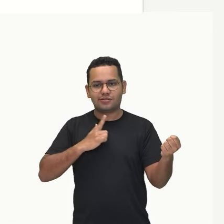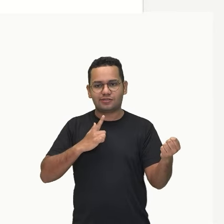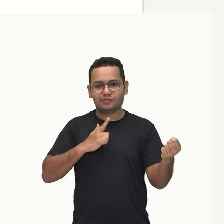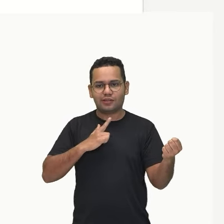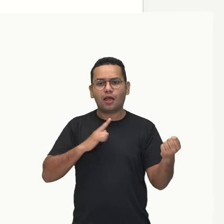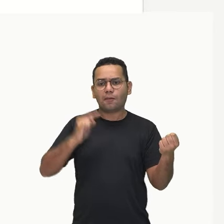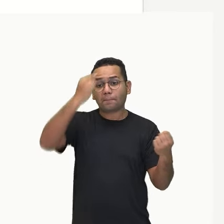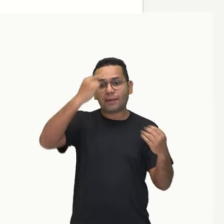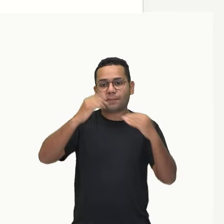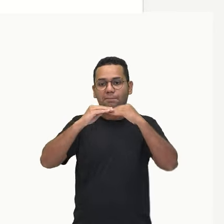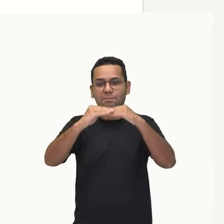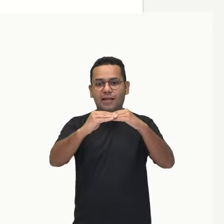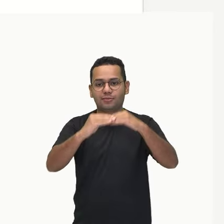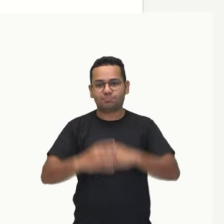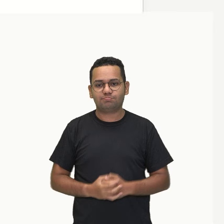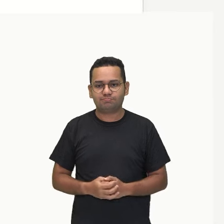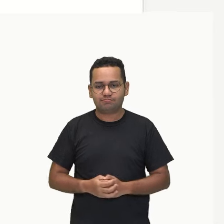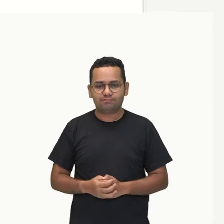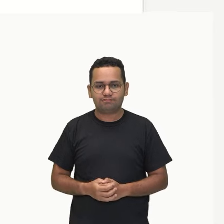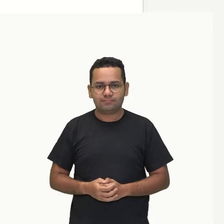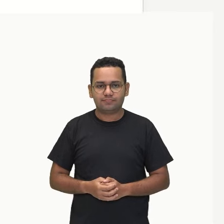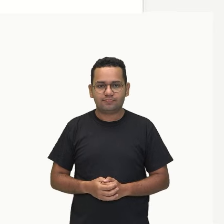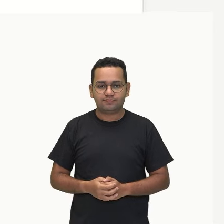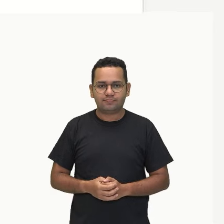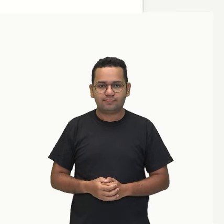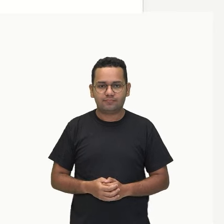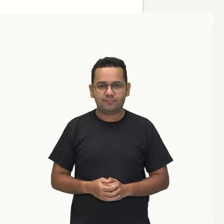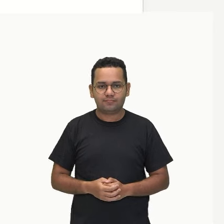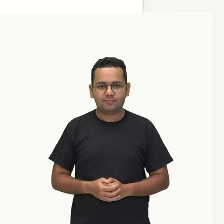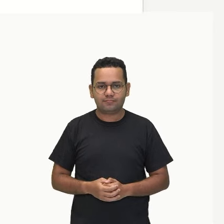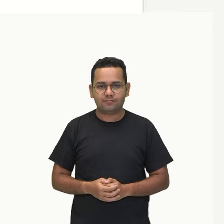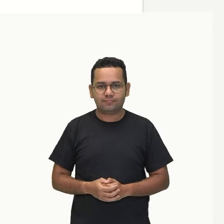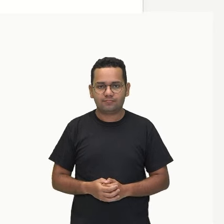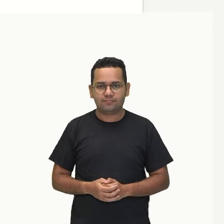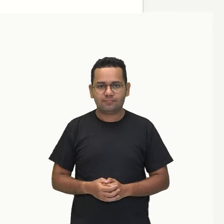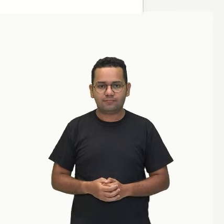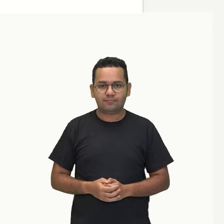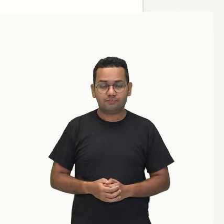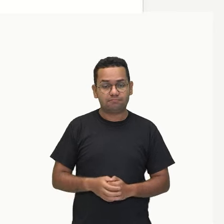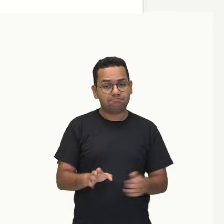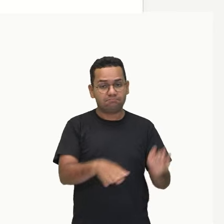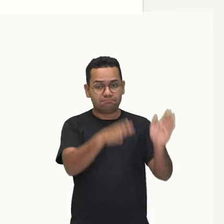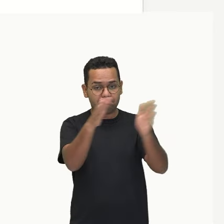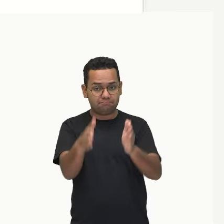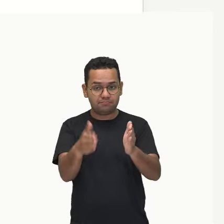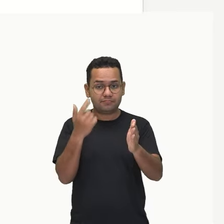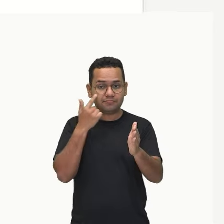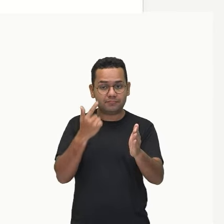comum. É o nosso conhecimento do dia a dia. O conhecimento científico,